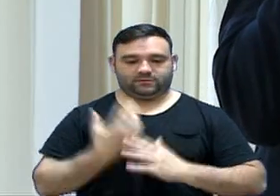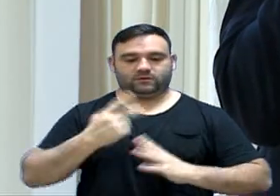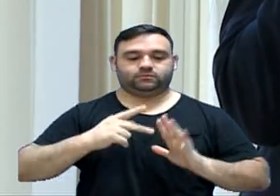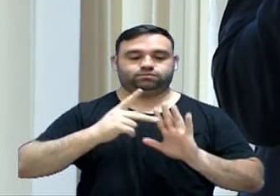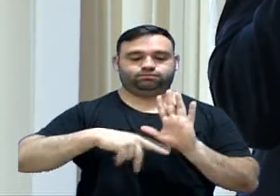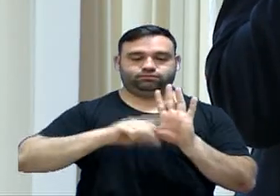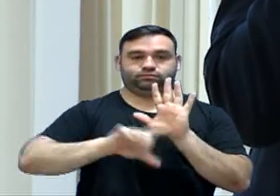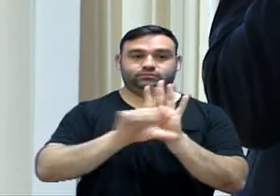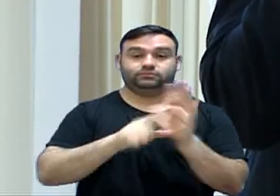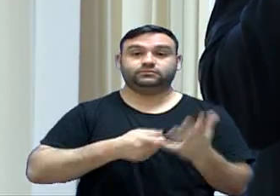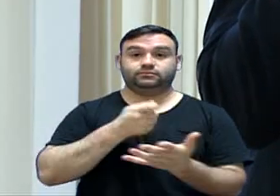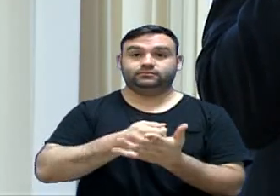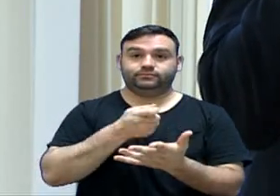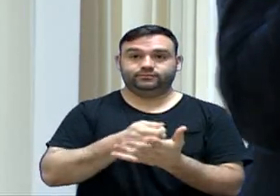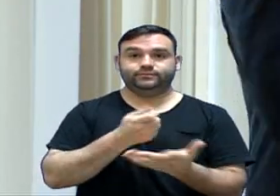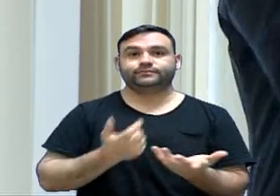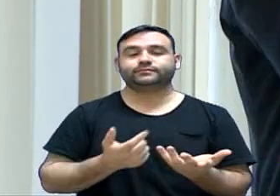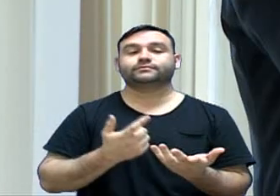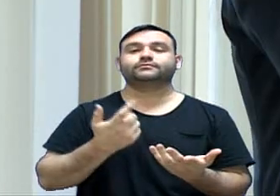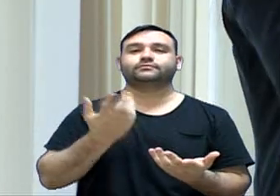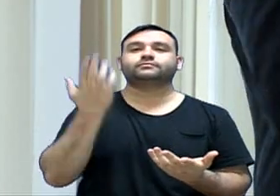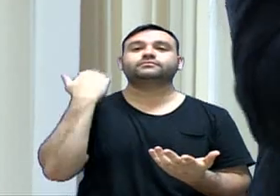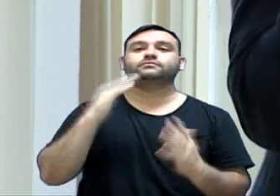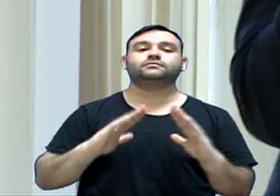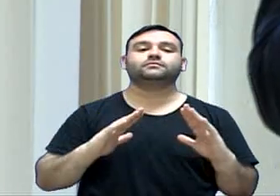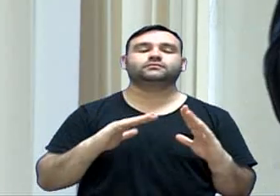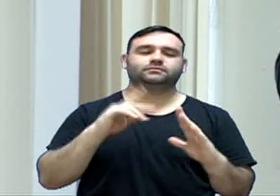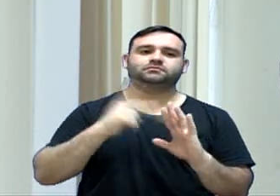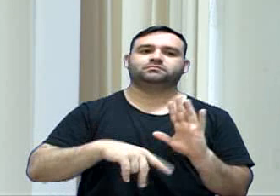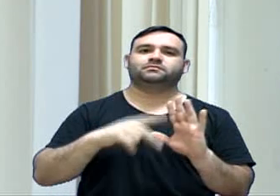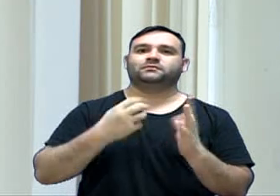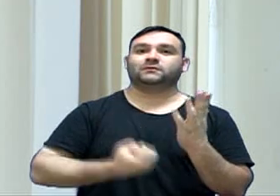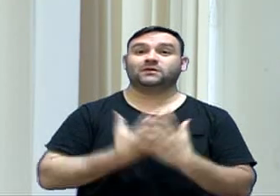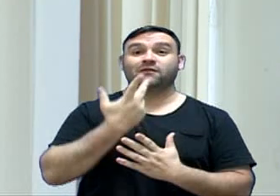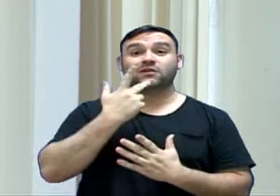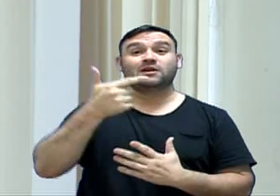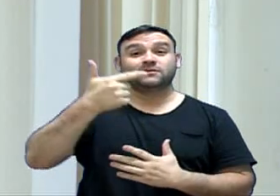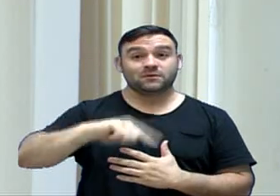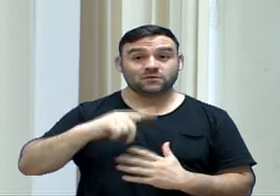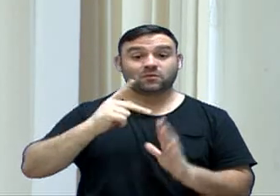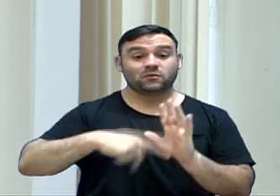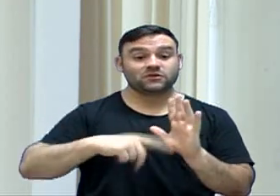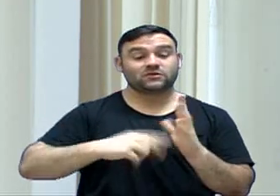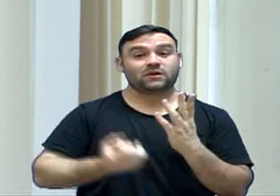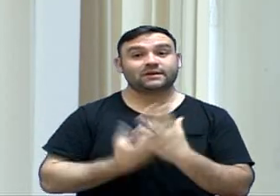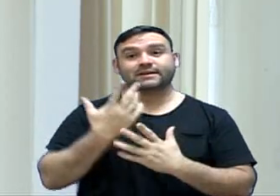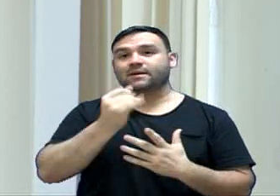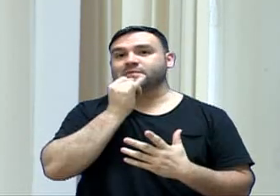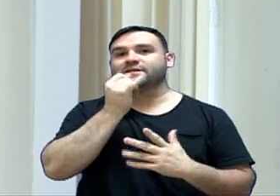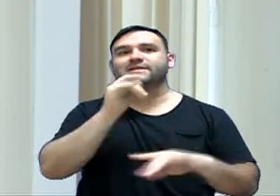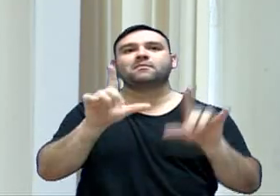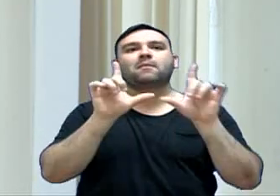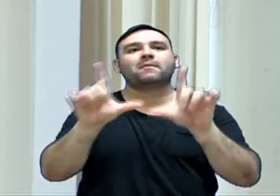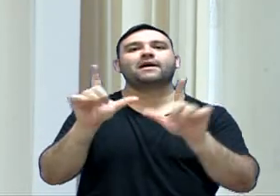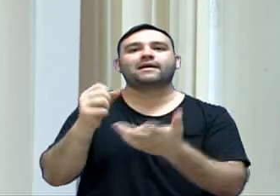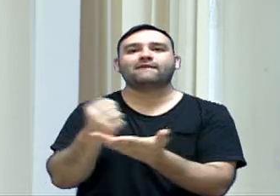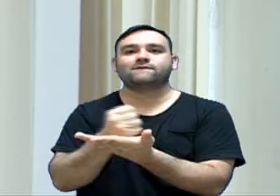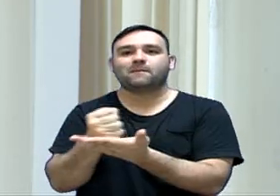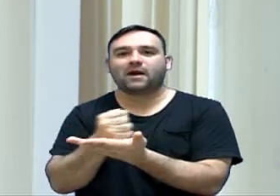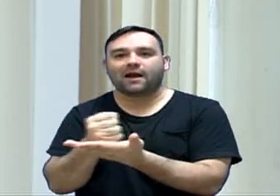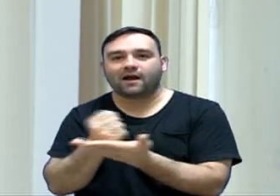de lei obrigando isso. Quando ele criou esse projeto, eu pensei, isso vai ser mais um projeto que a gente vai criar, que nem placa em